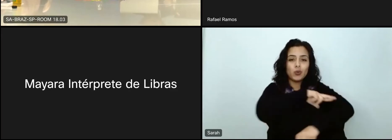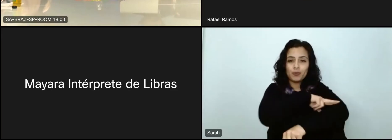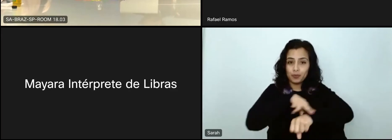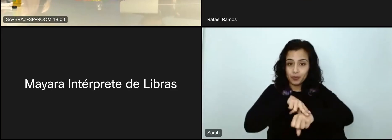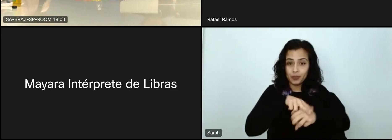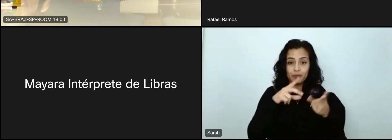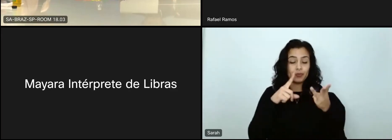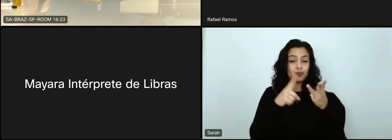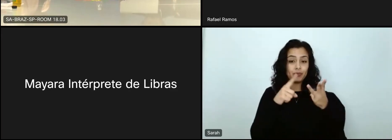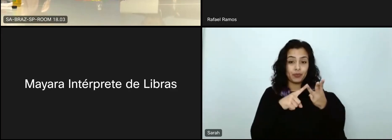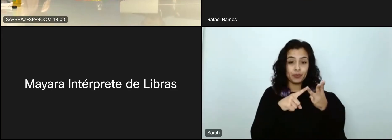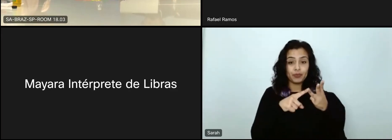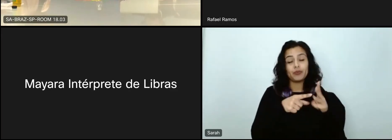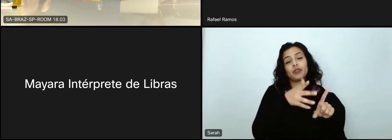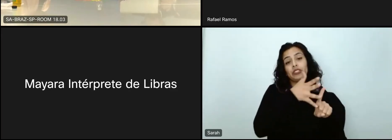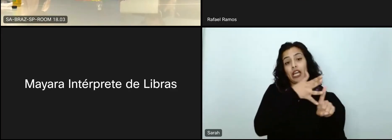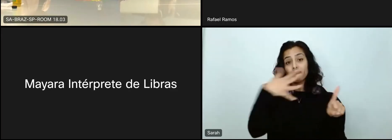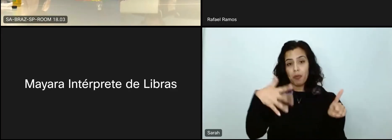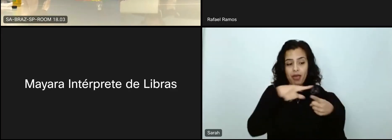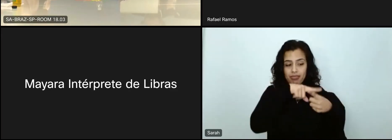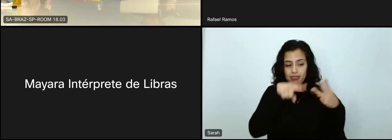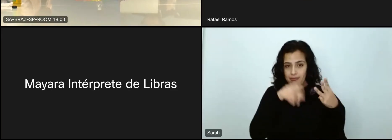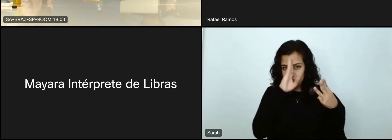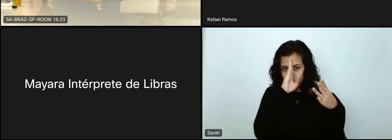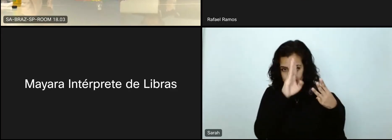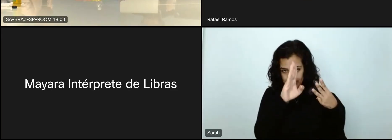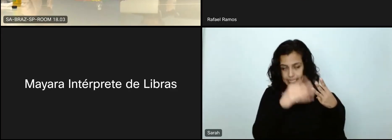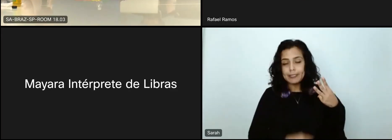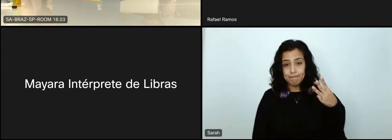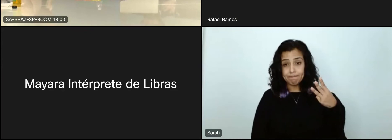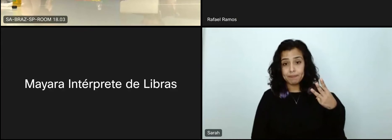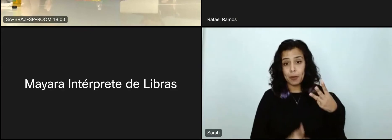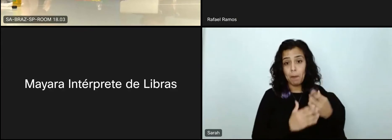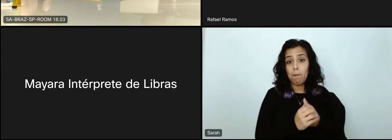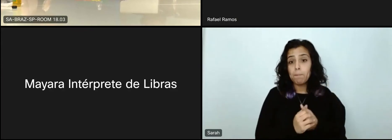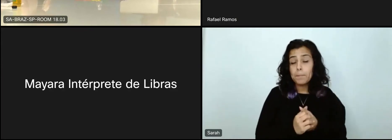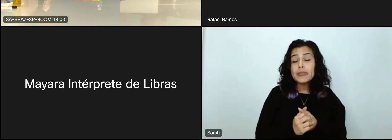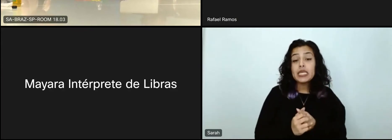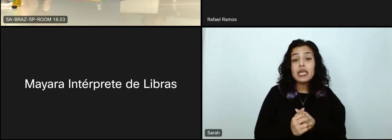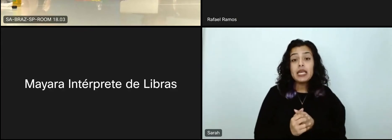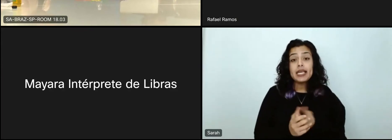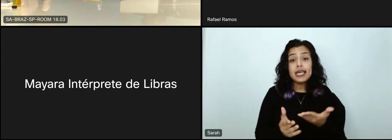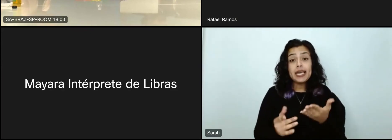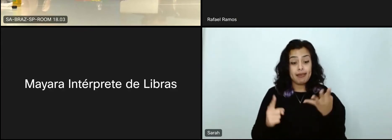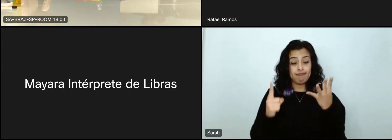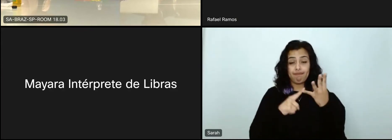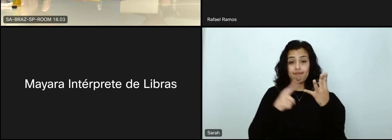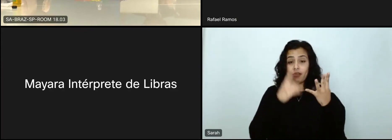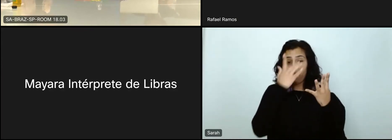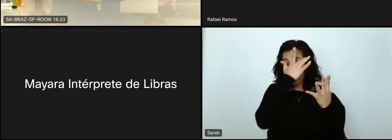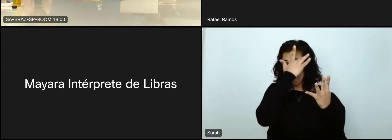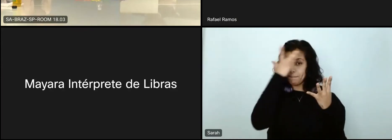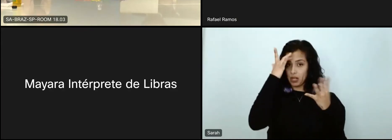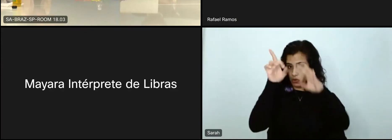que traz a temática LGBT, e o Employability, que são de pessoas com deficiência. Então, hoje na